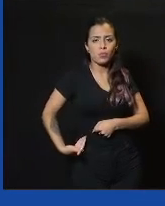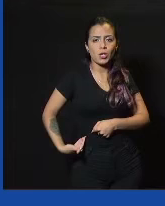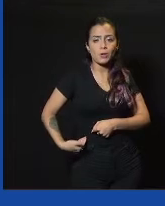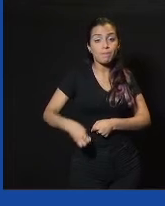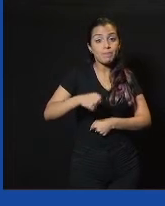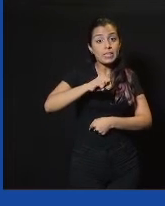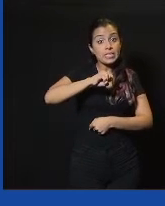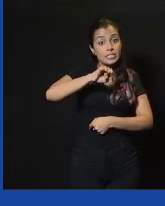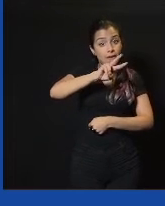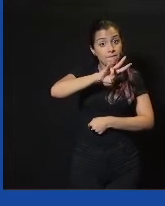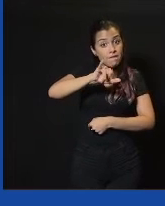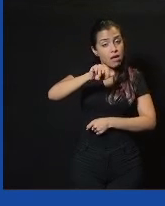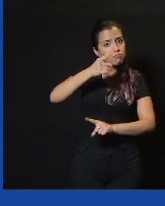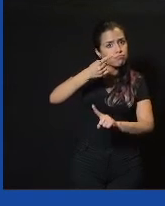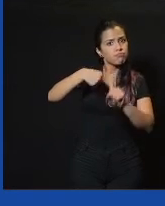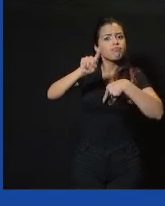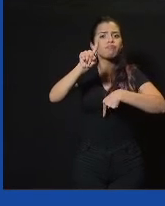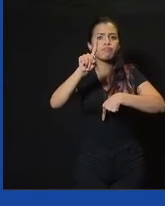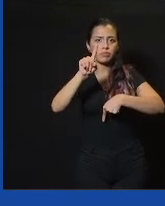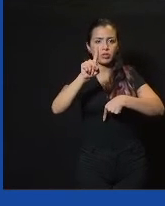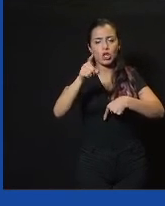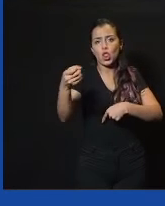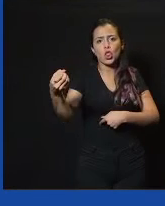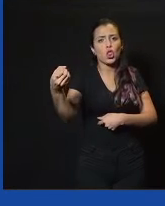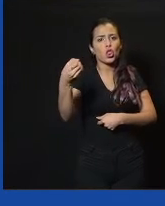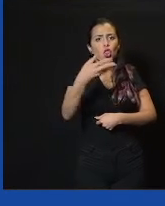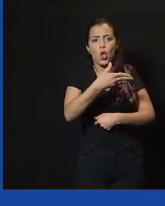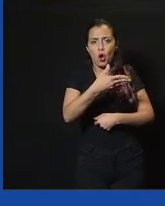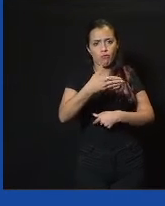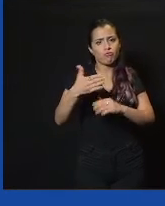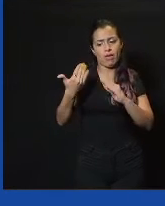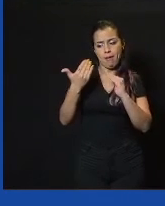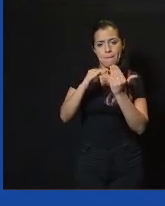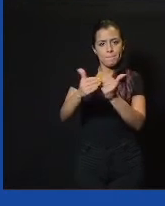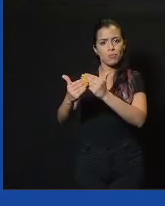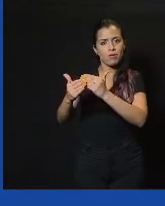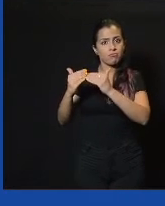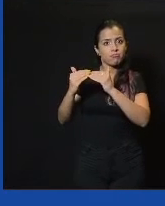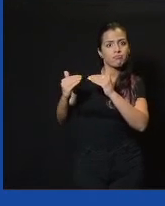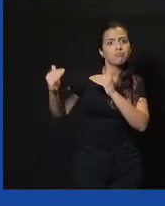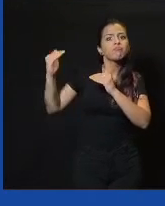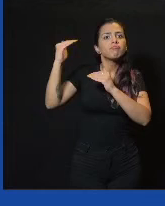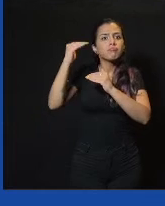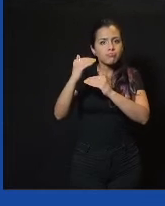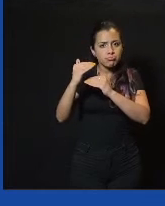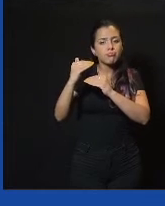transformar num novo protagonismo da periferia no resultado eleitoral, ainda é muito cedo para